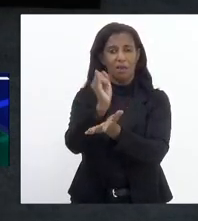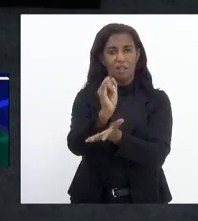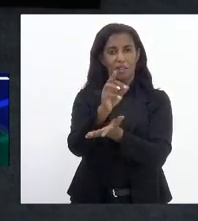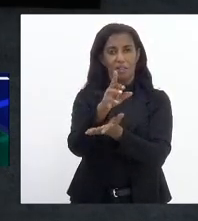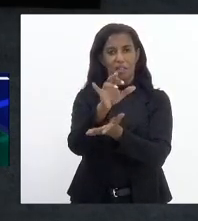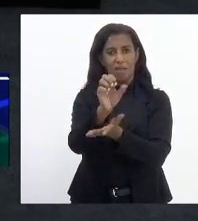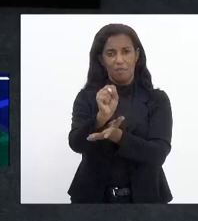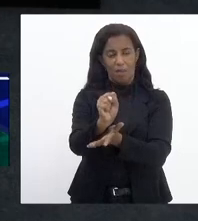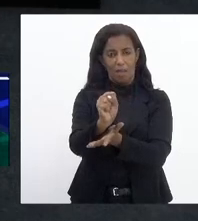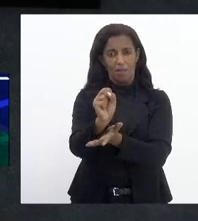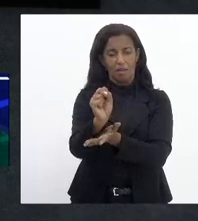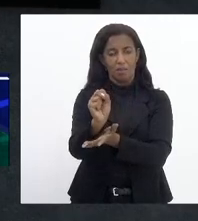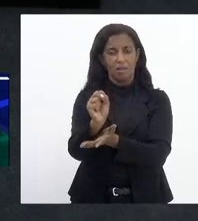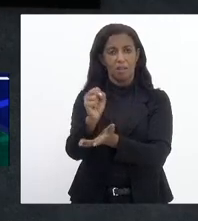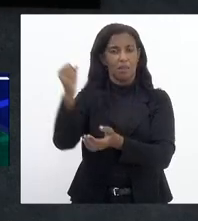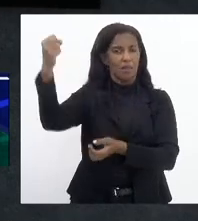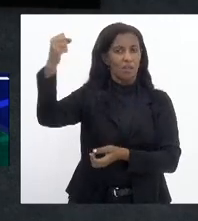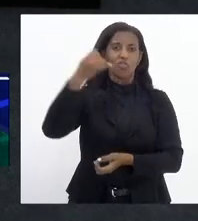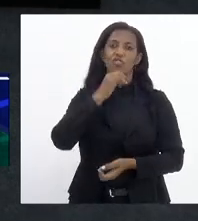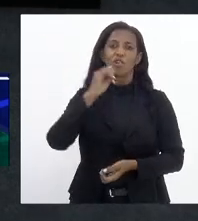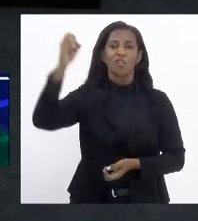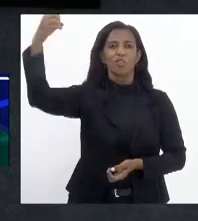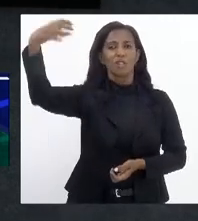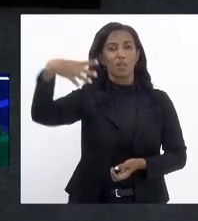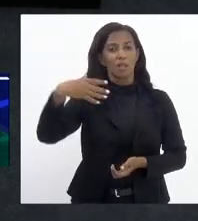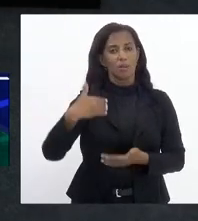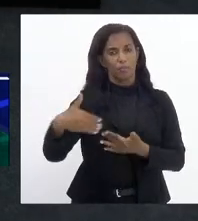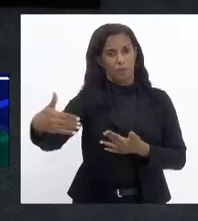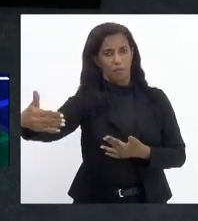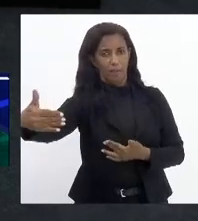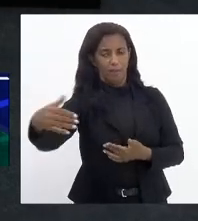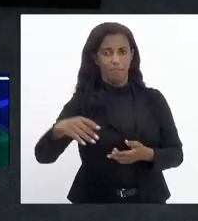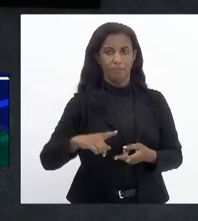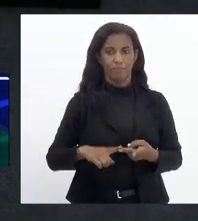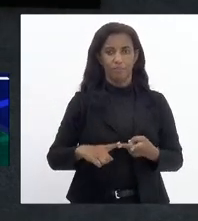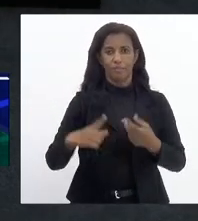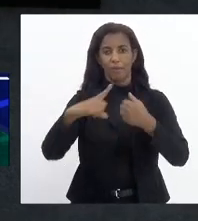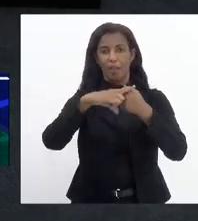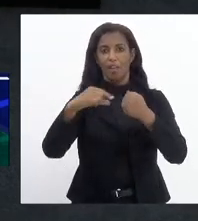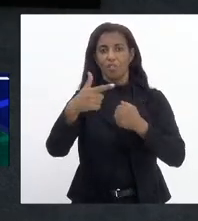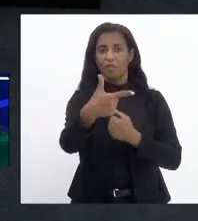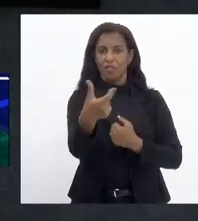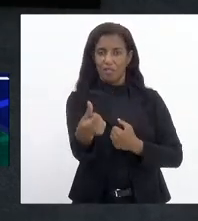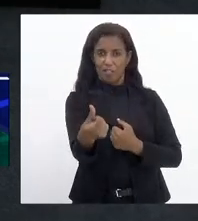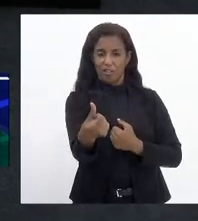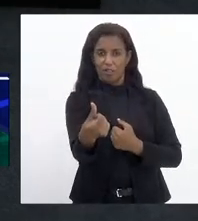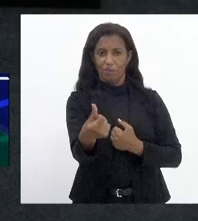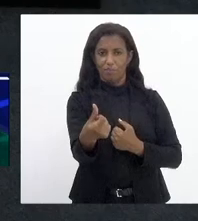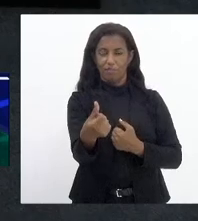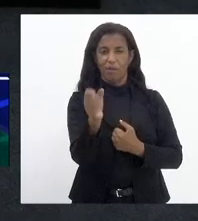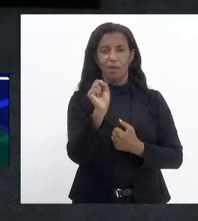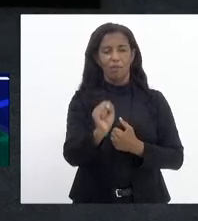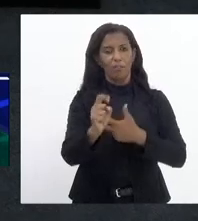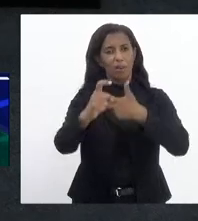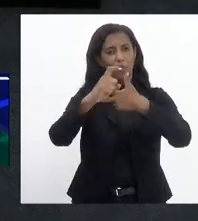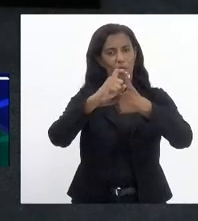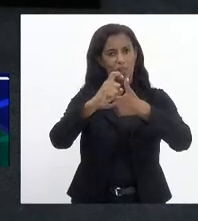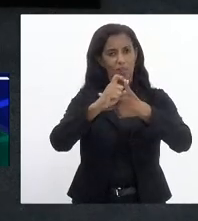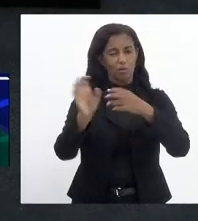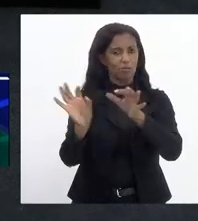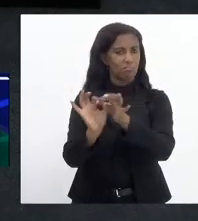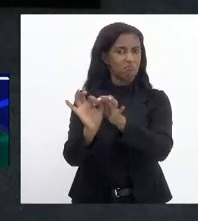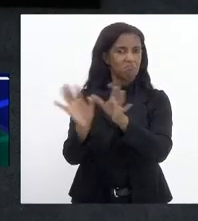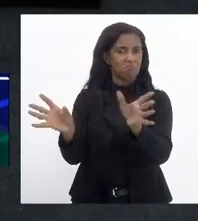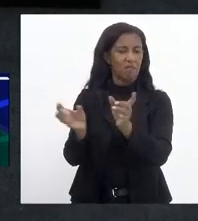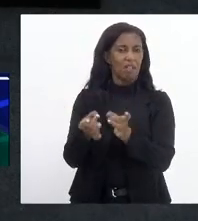no fornecimento de energia elétrica. E por aí vai. Artigo 26. Fica o poder ao executivo